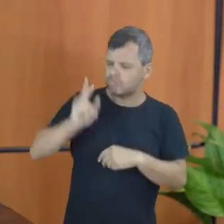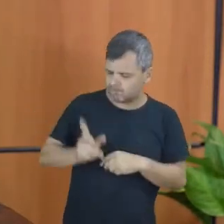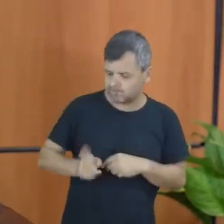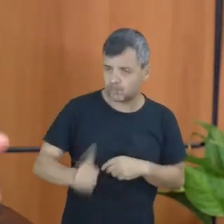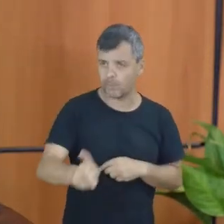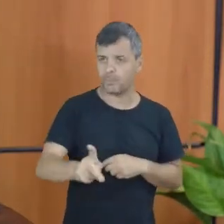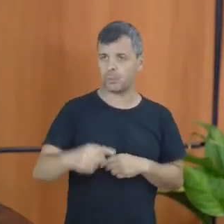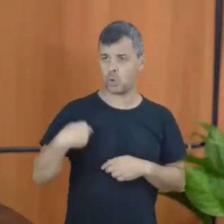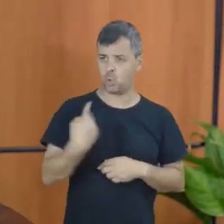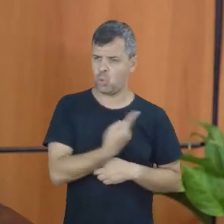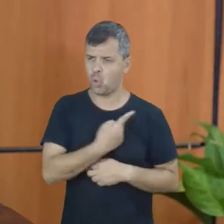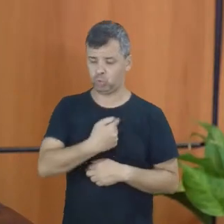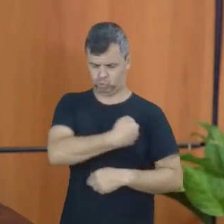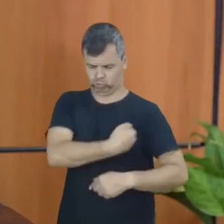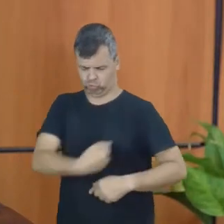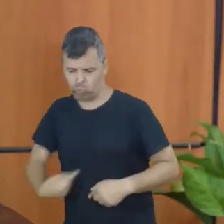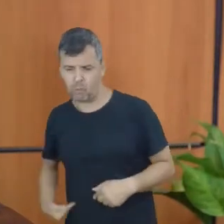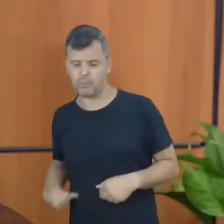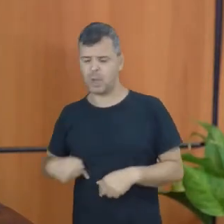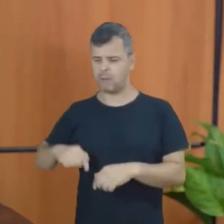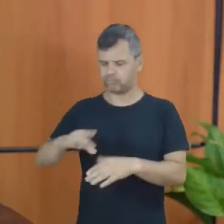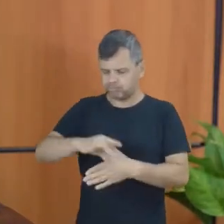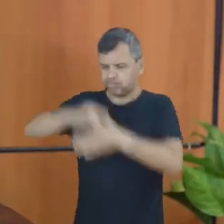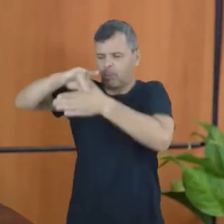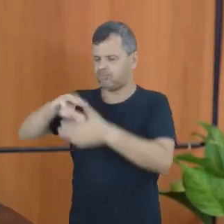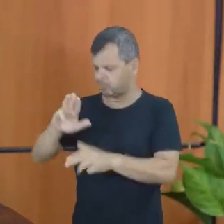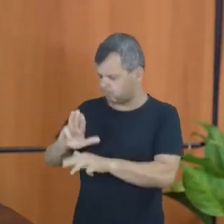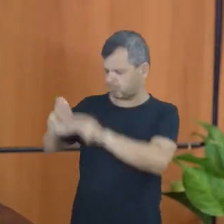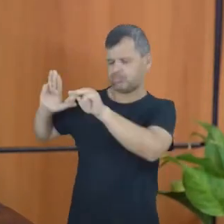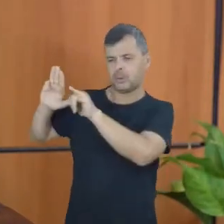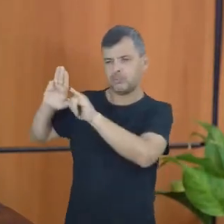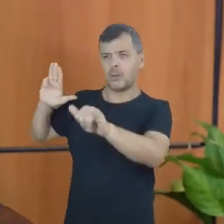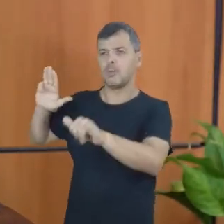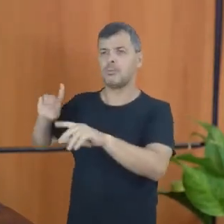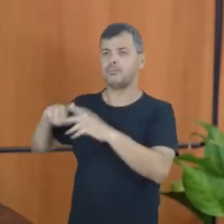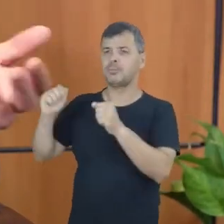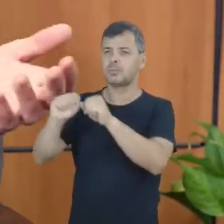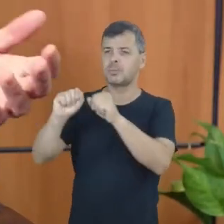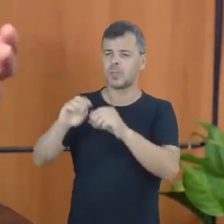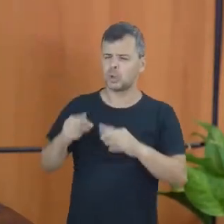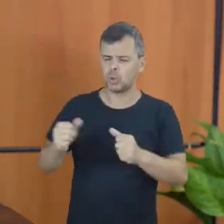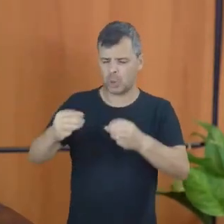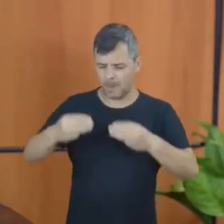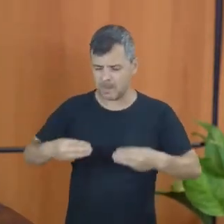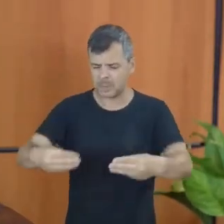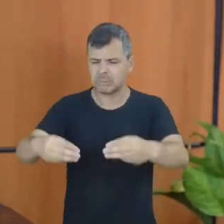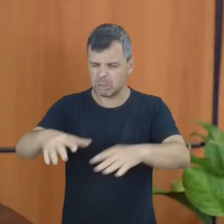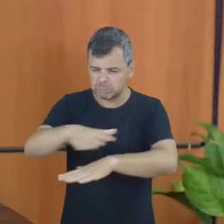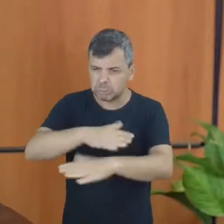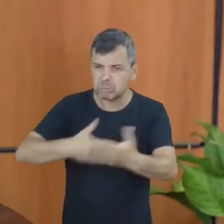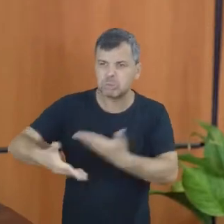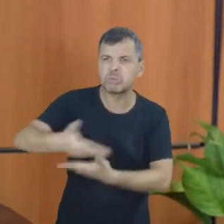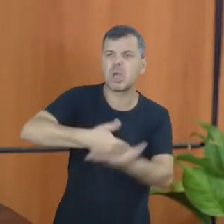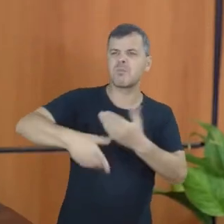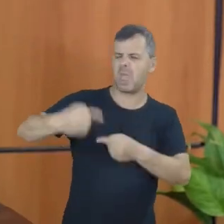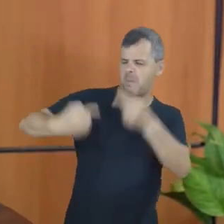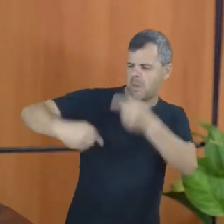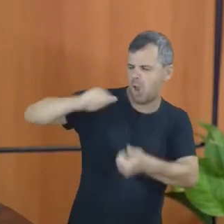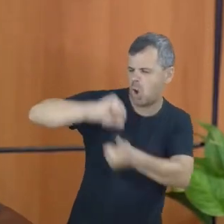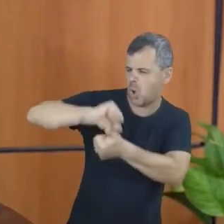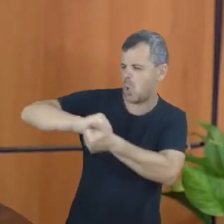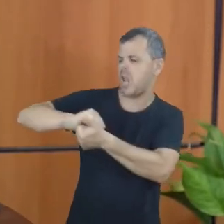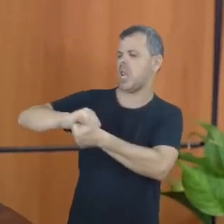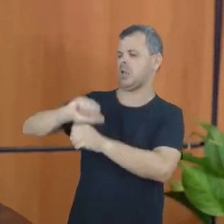contínua, que o nosso governo, liderado pelo presidente Lula, vem trabalhando. Todos os ministérios envolvidos, desde o debate da qualidade